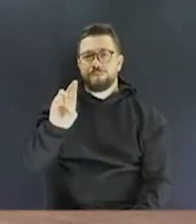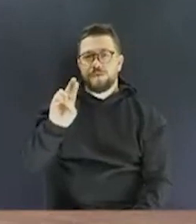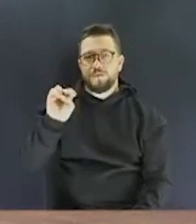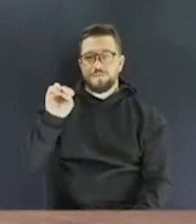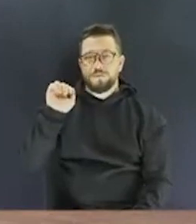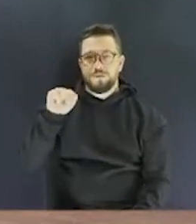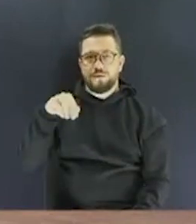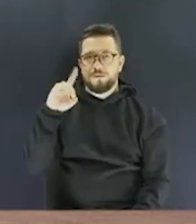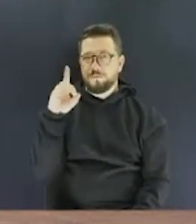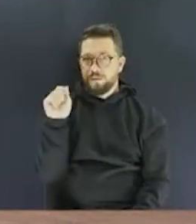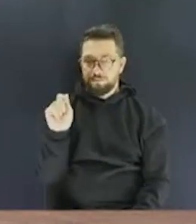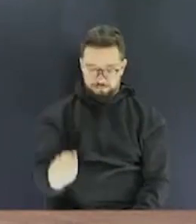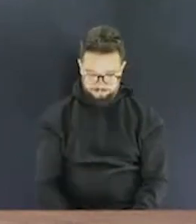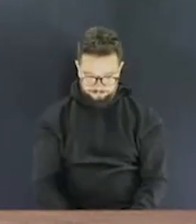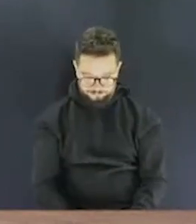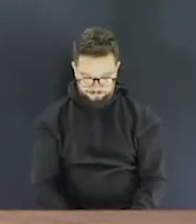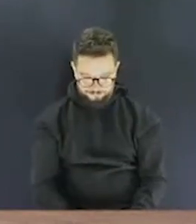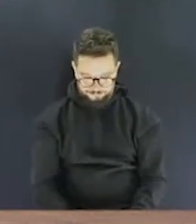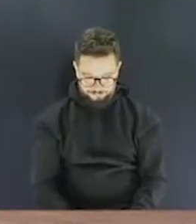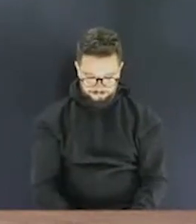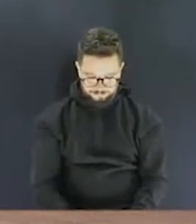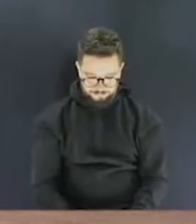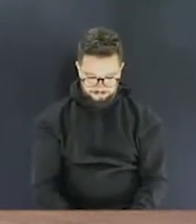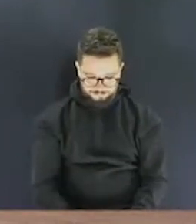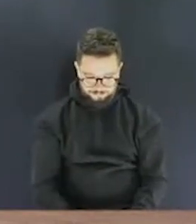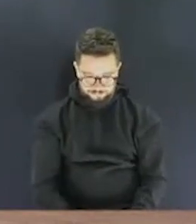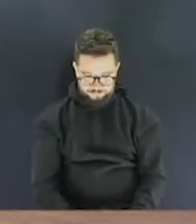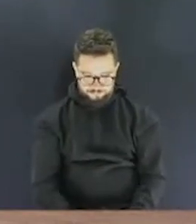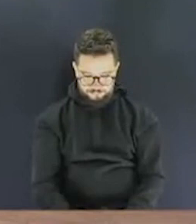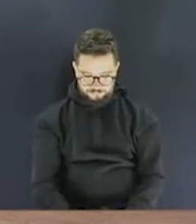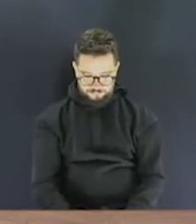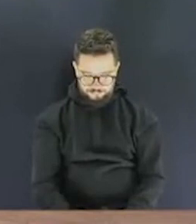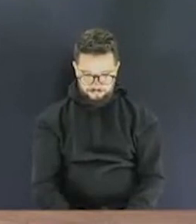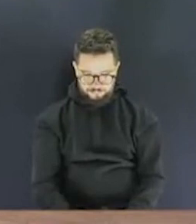Quero falar de uma outra coisa e que está permeando